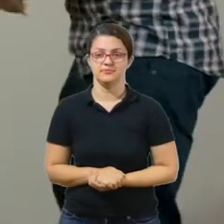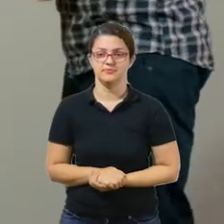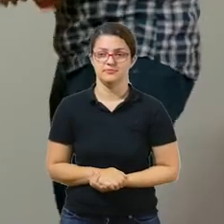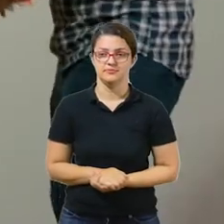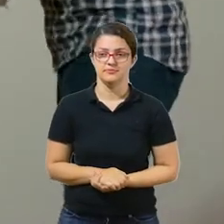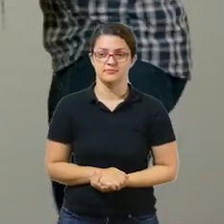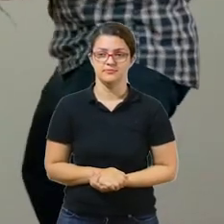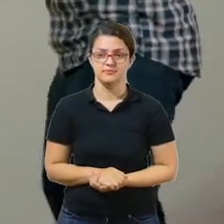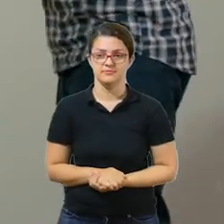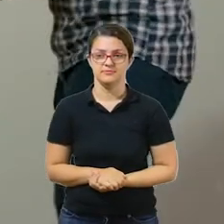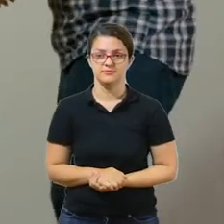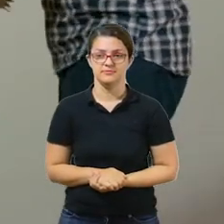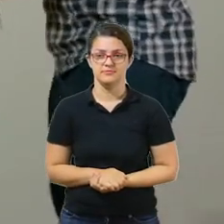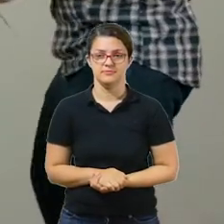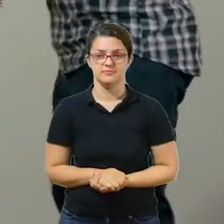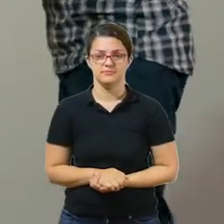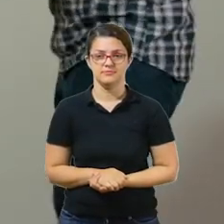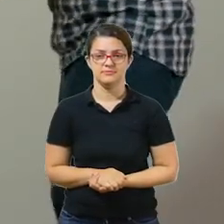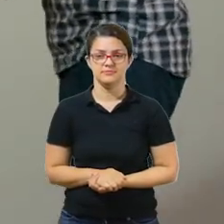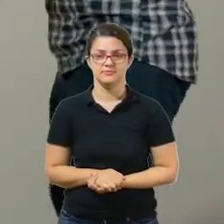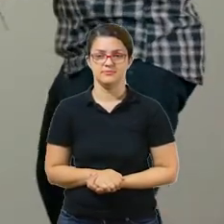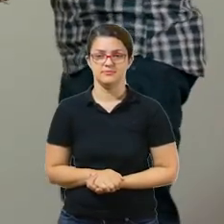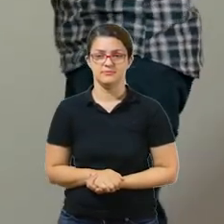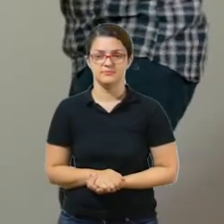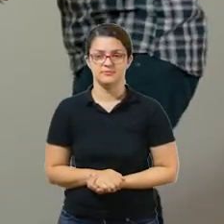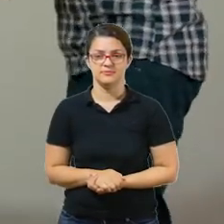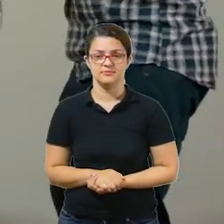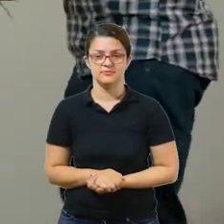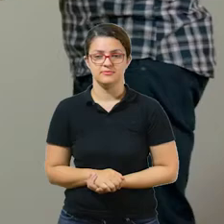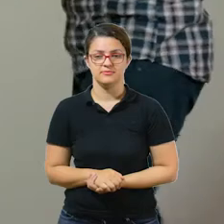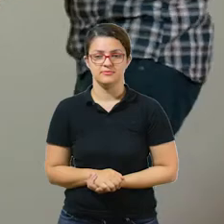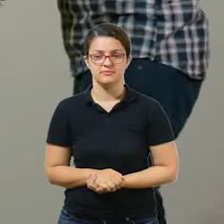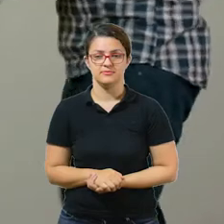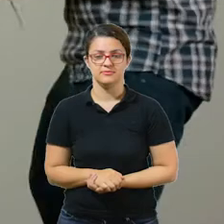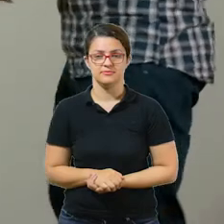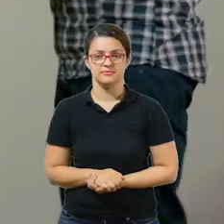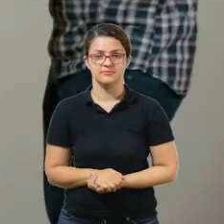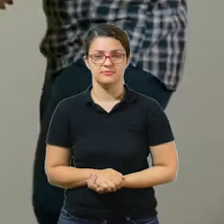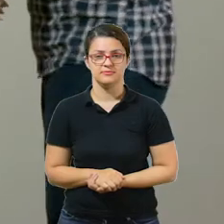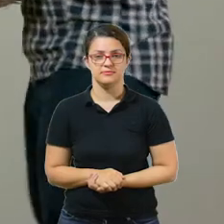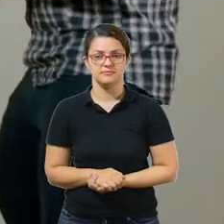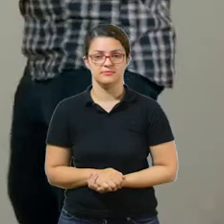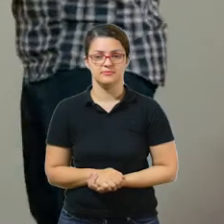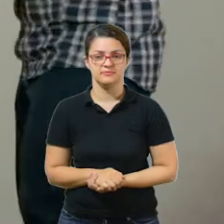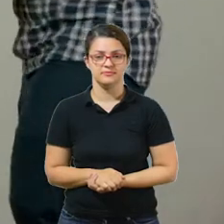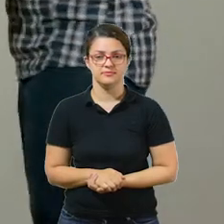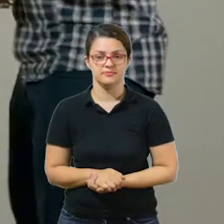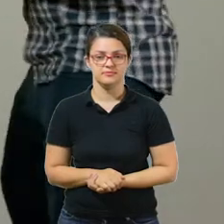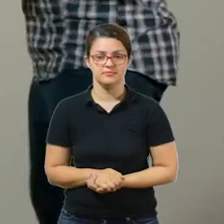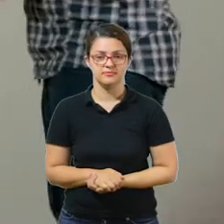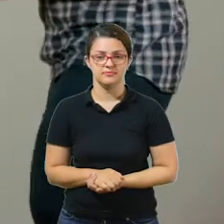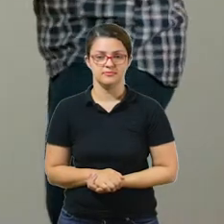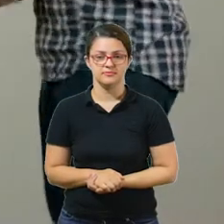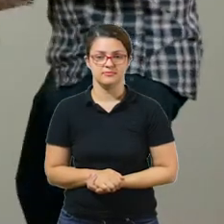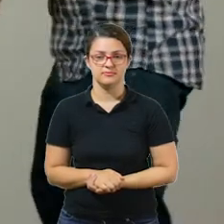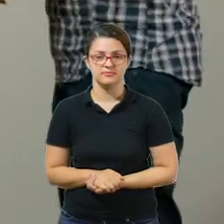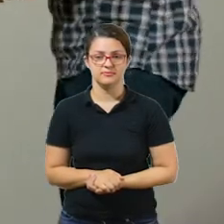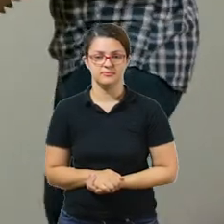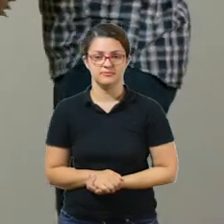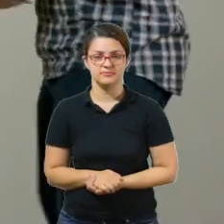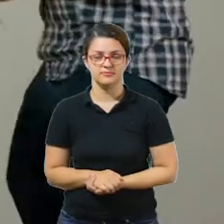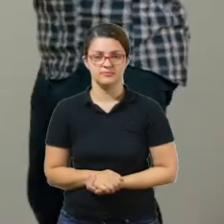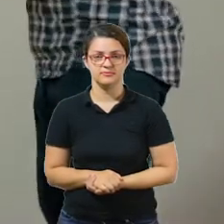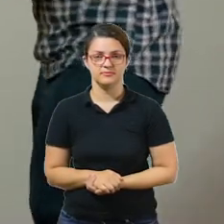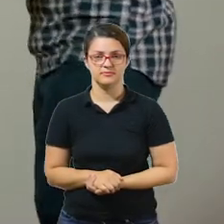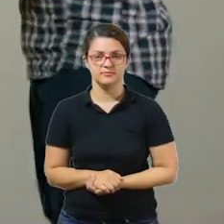Vai começar a grande festança, o Pano Mágico e a Quadrilha Maluca.